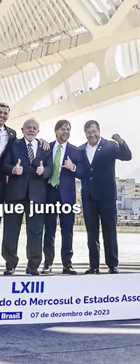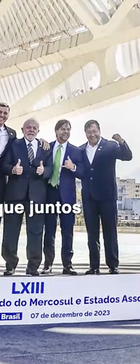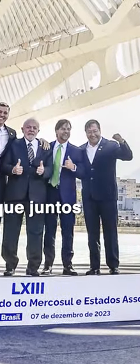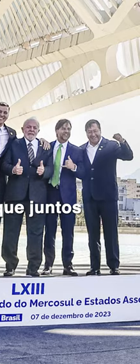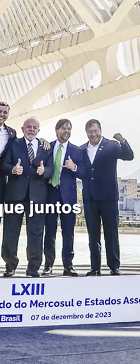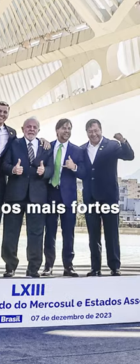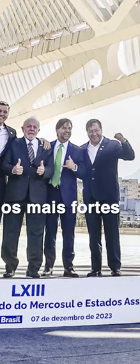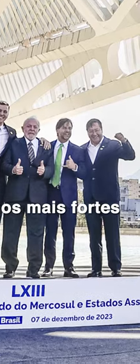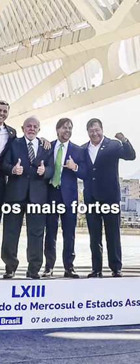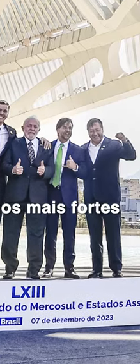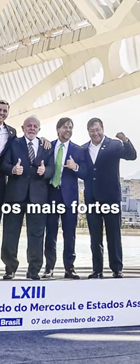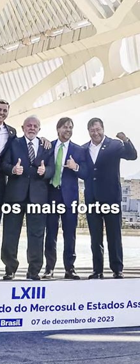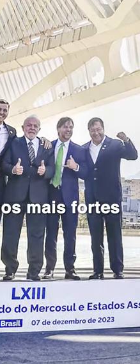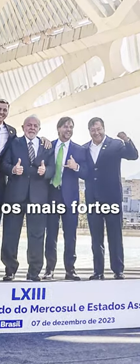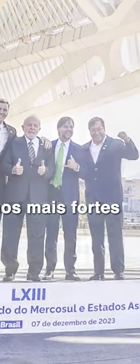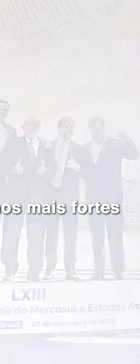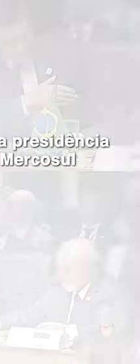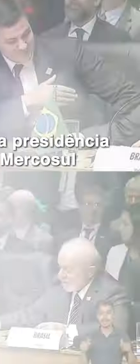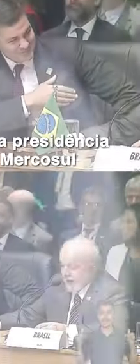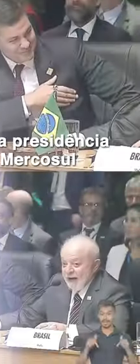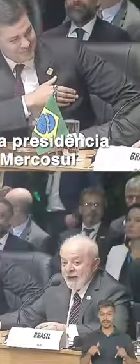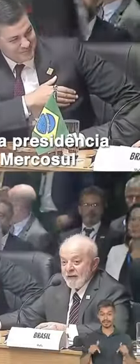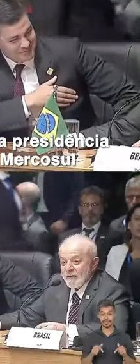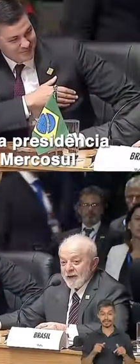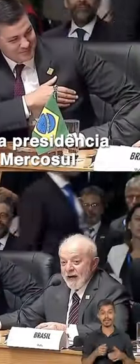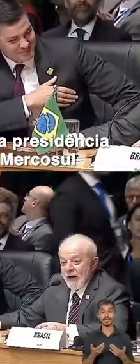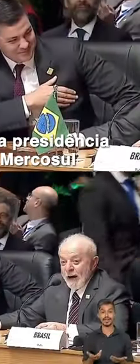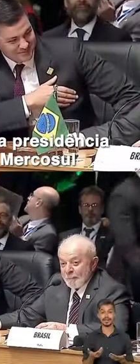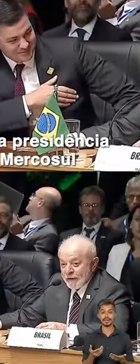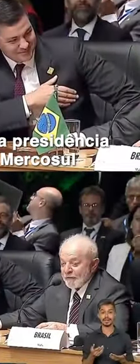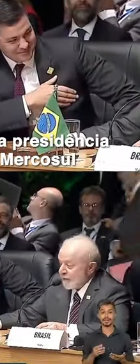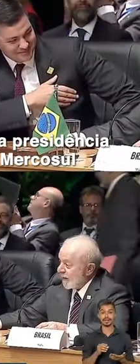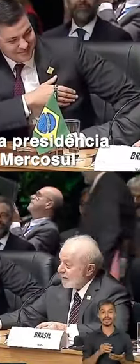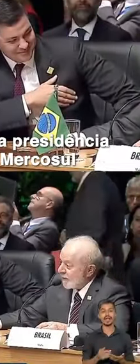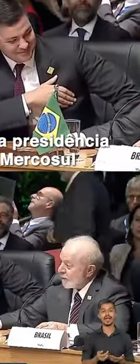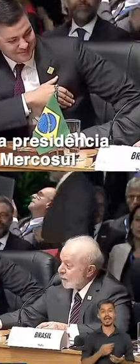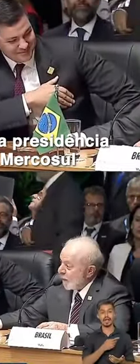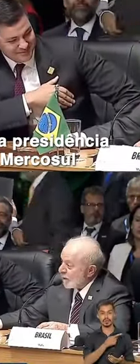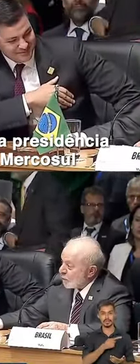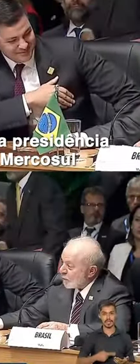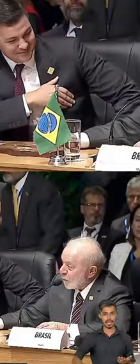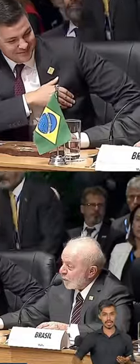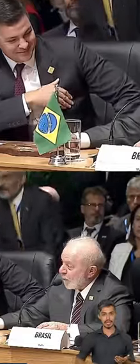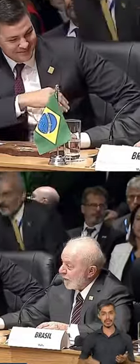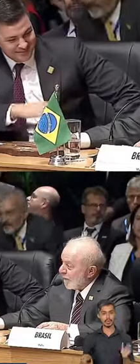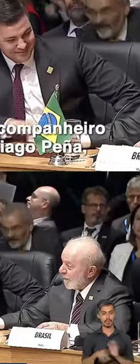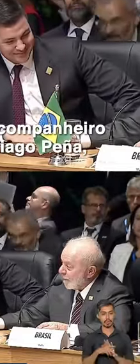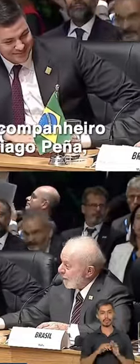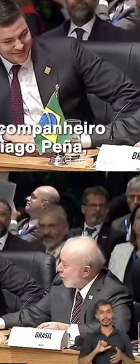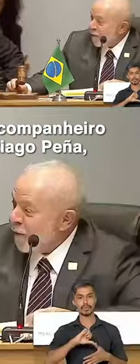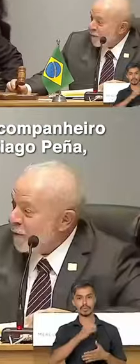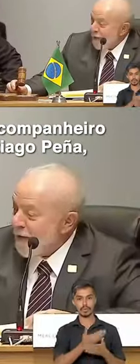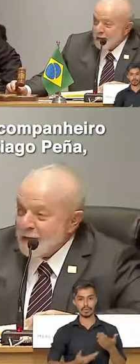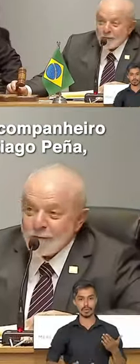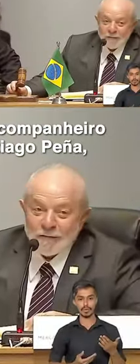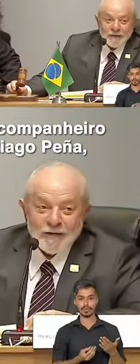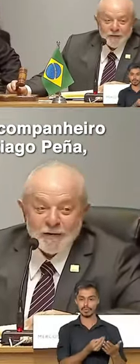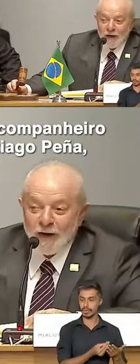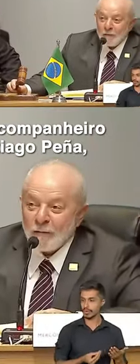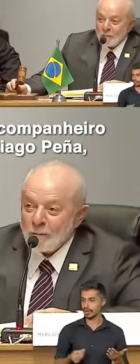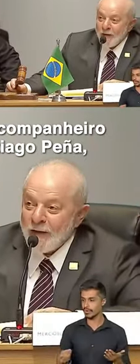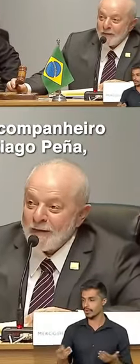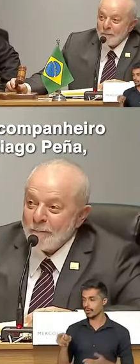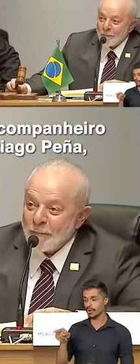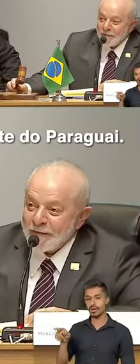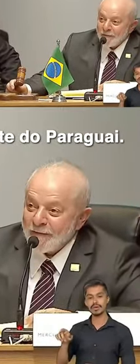juntos nós somos mais fortes passar a presidência do mercul para o companheiro